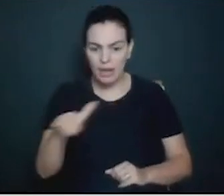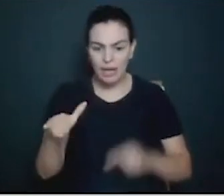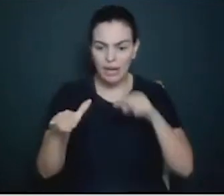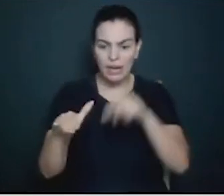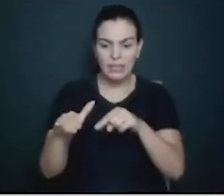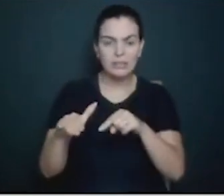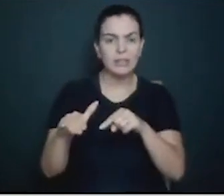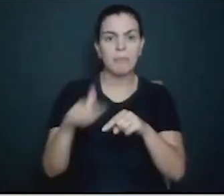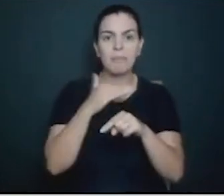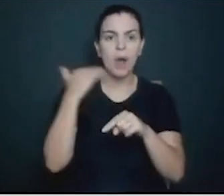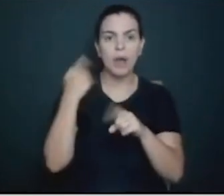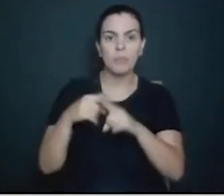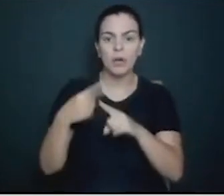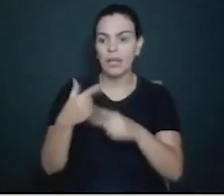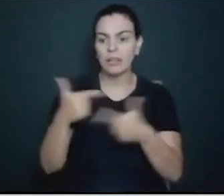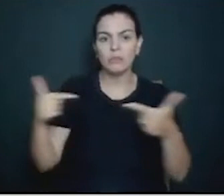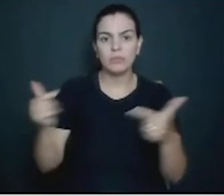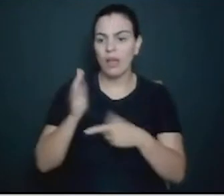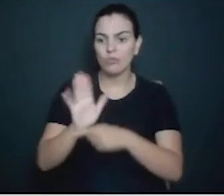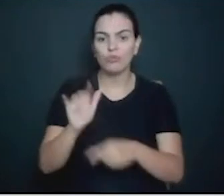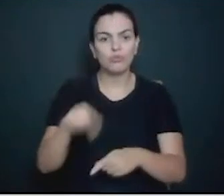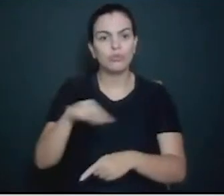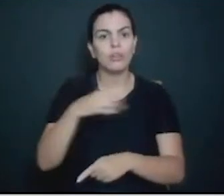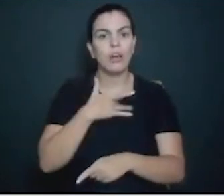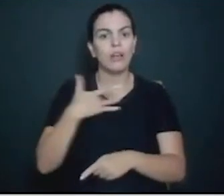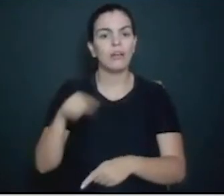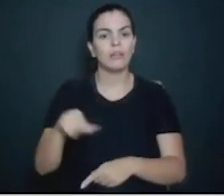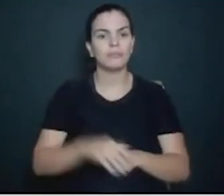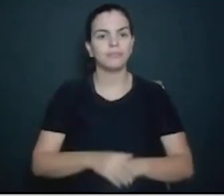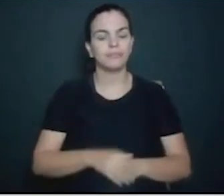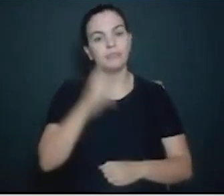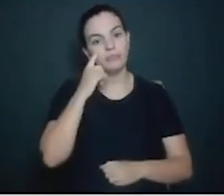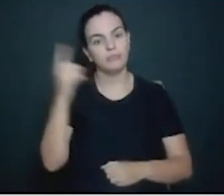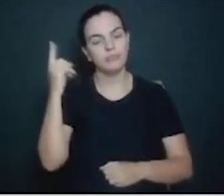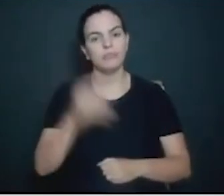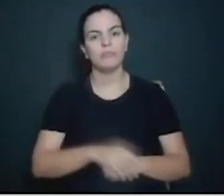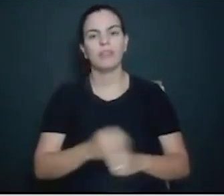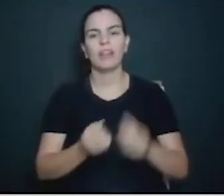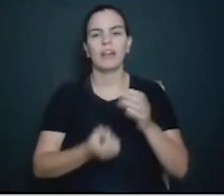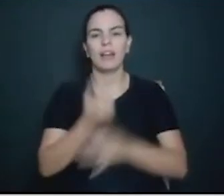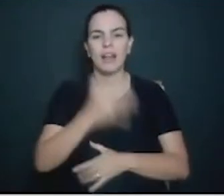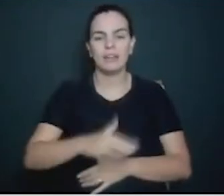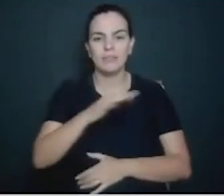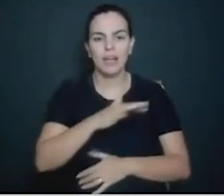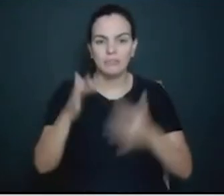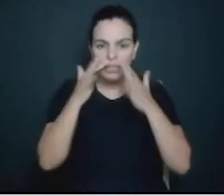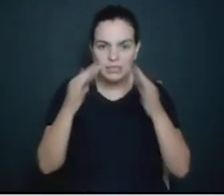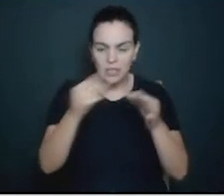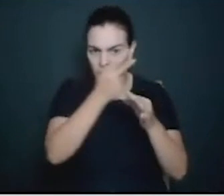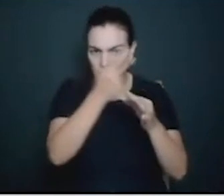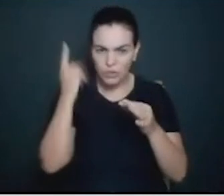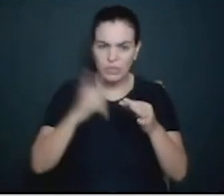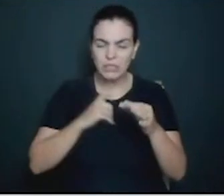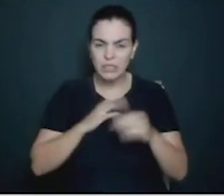transporte. Vamos seguir os pontos, então, que o prefeito abordou. Implantar centros de atenção ao paciente crônico que necessita de